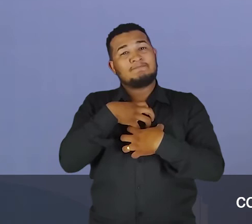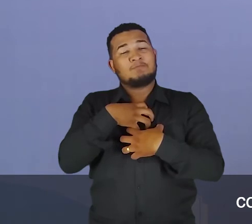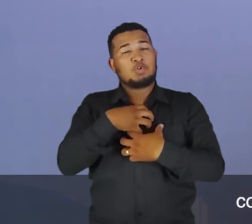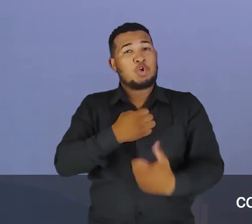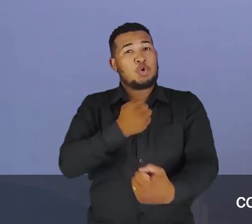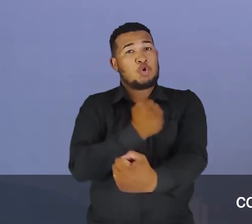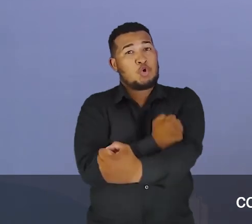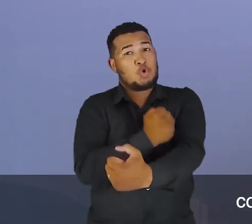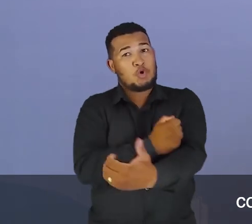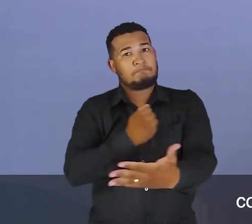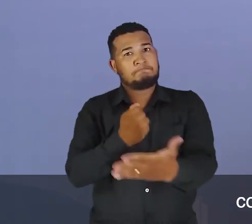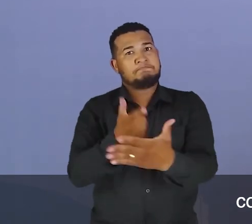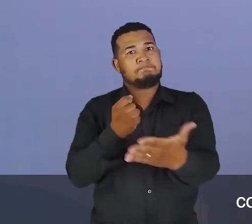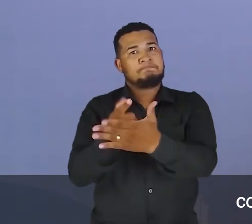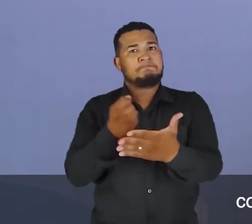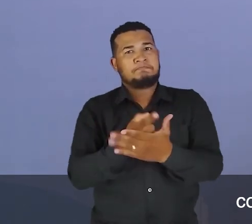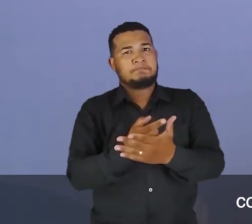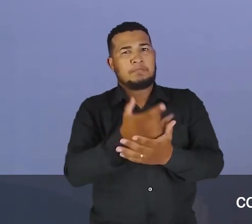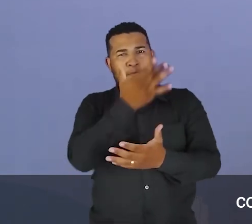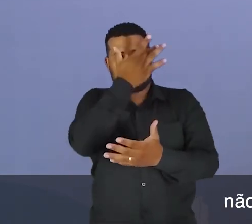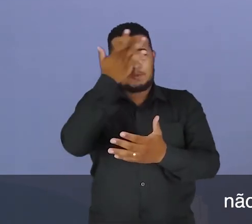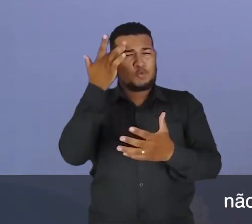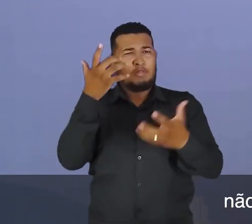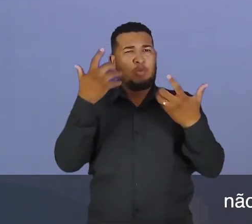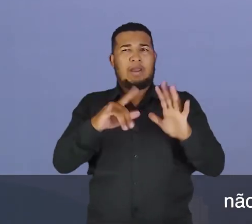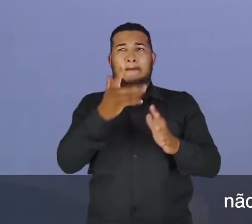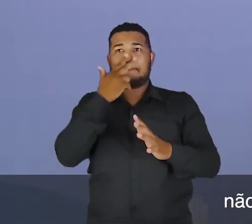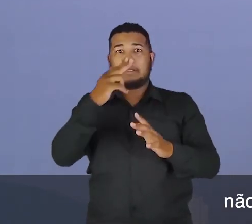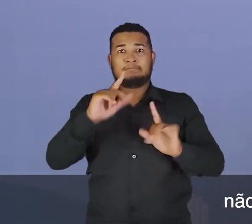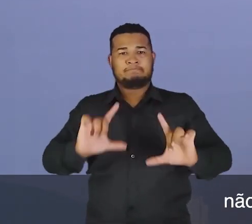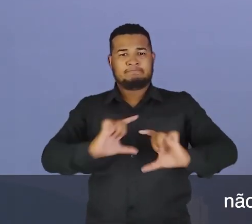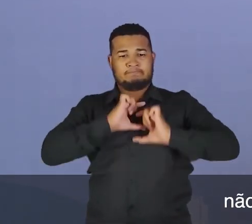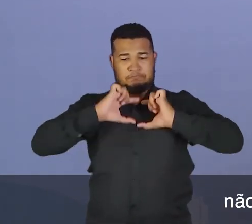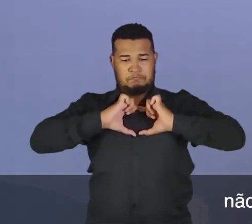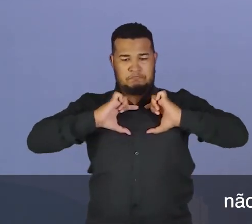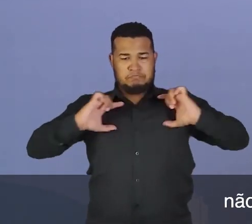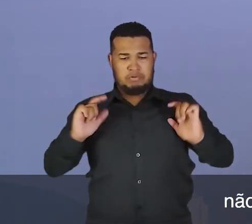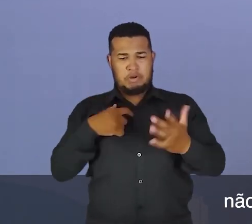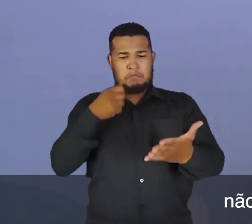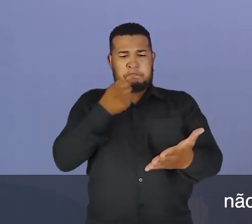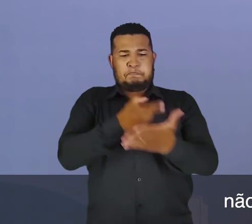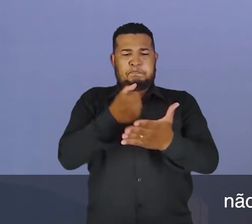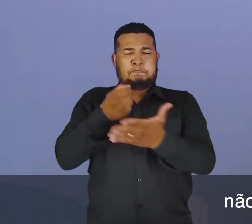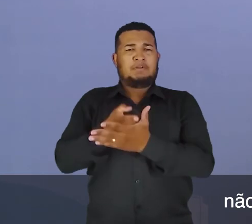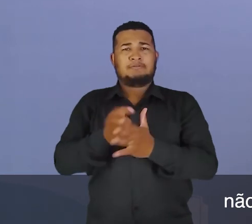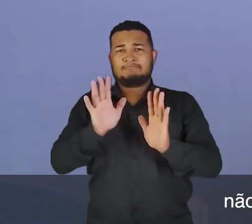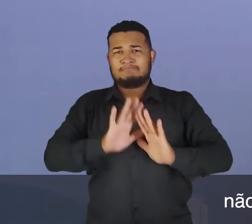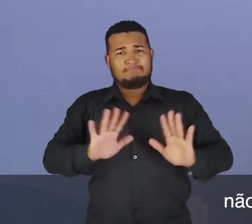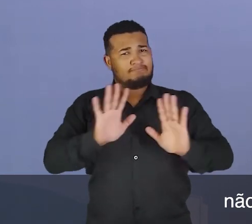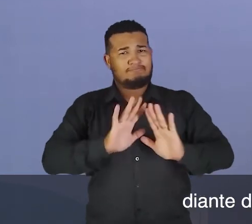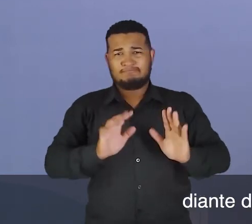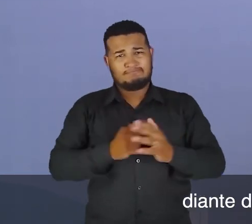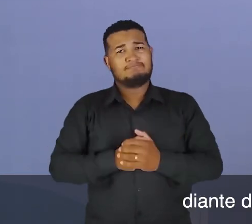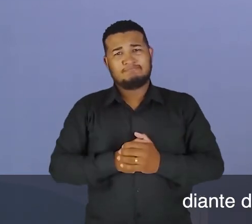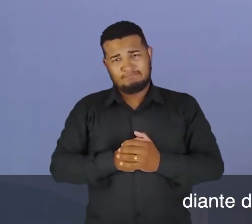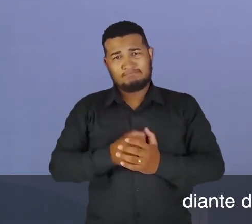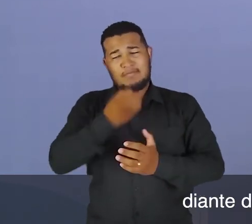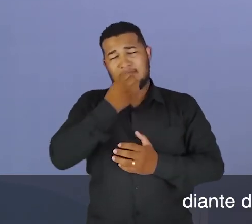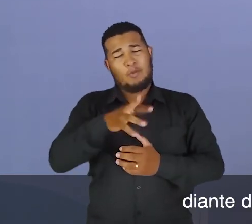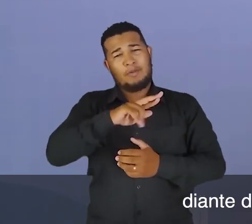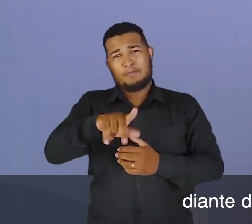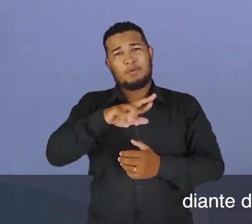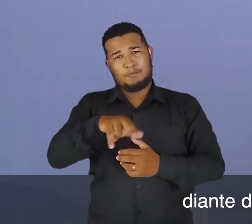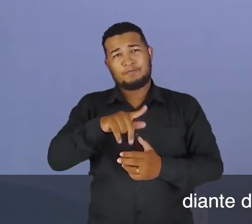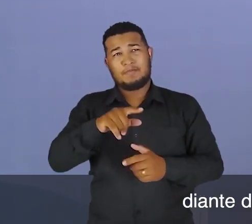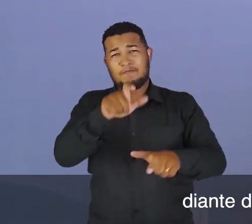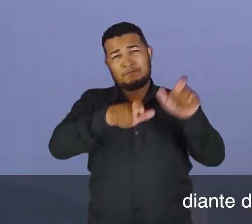E ninguém quer esse título, não só o título, mas também as consequências que nós temos diante dessas situações